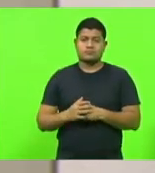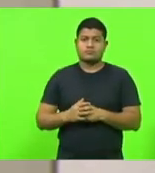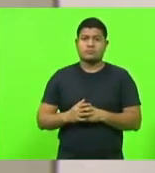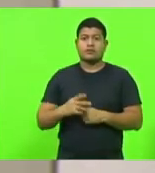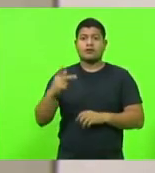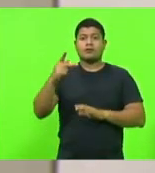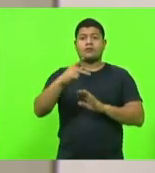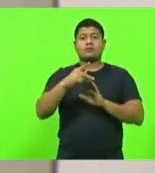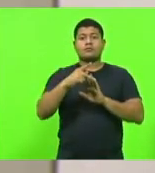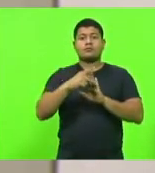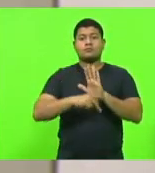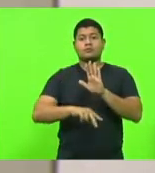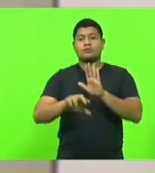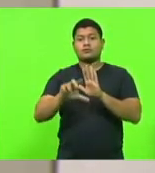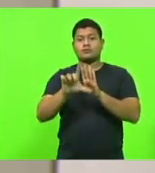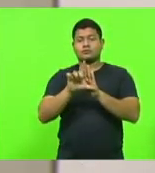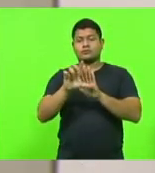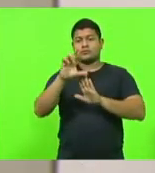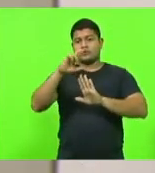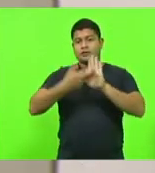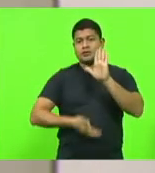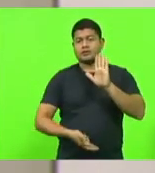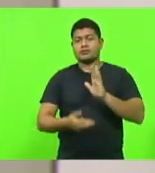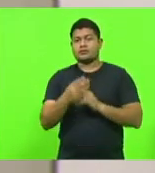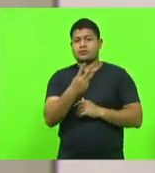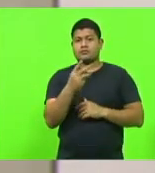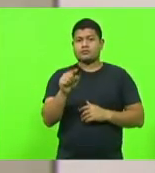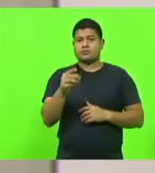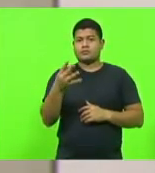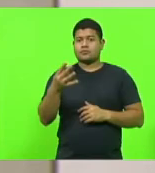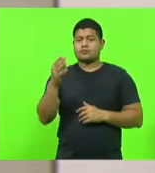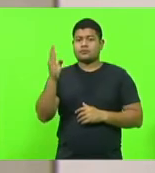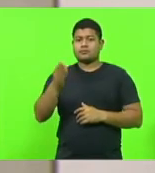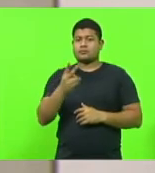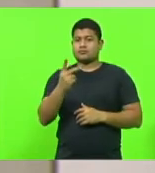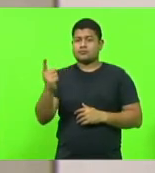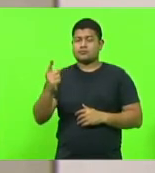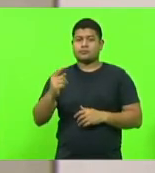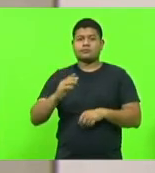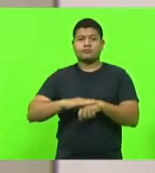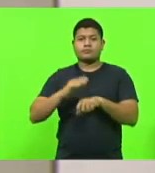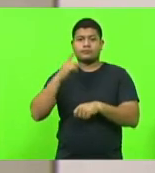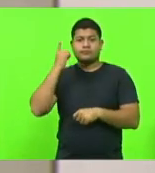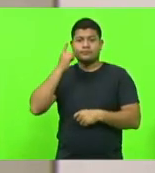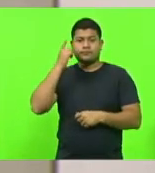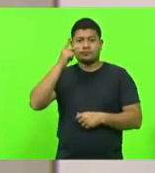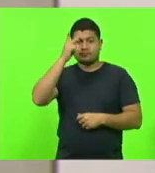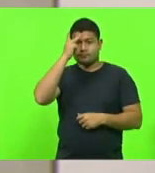Projeto de Resolução 3.4/2021, autor deputada Paulinha.